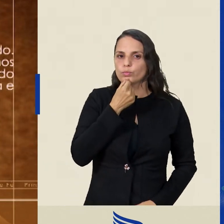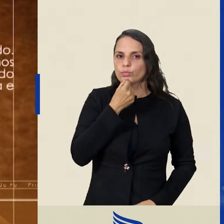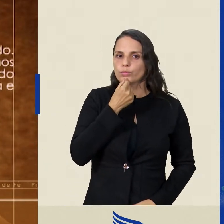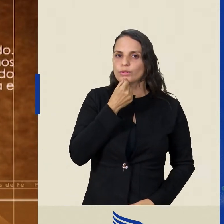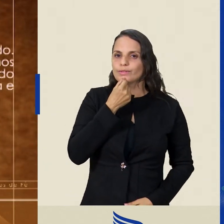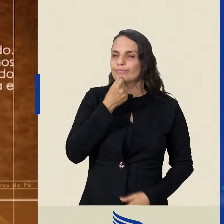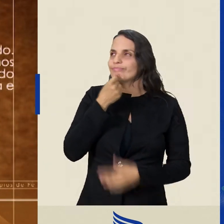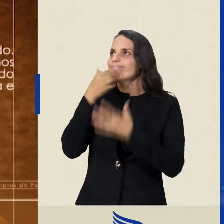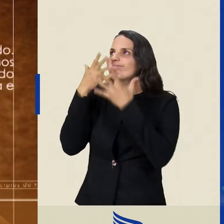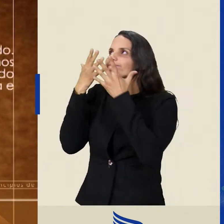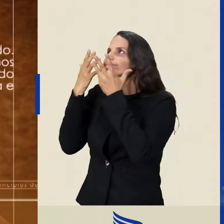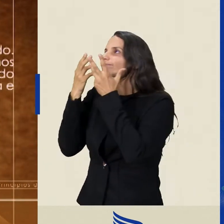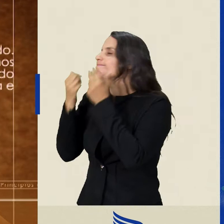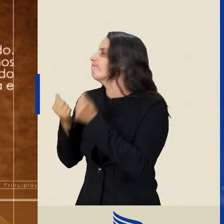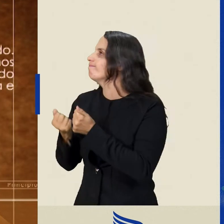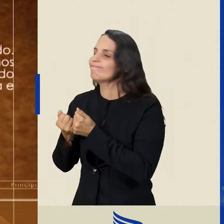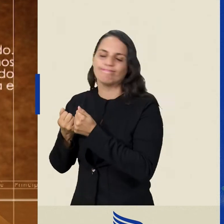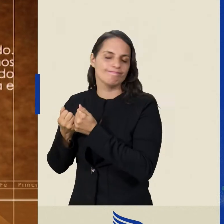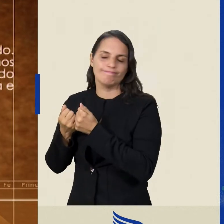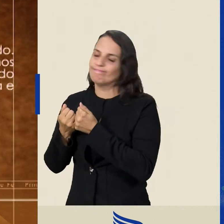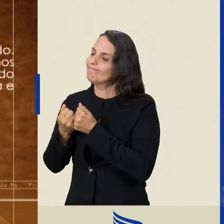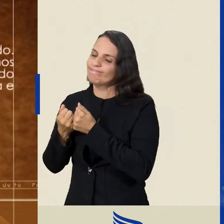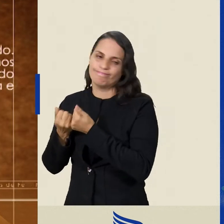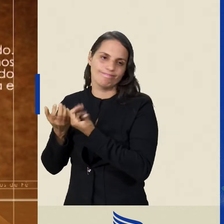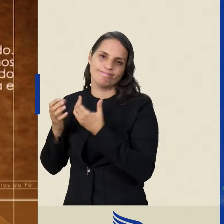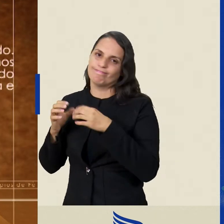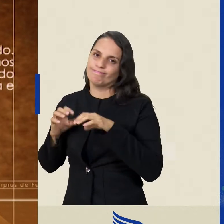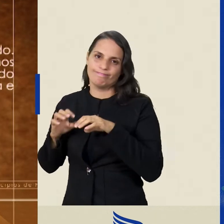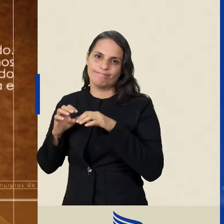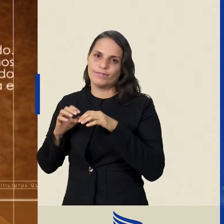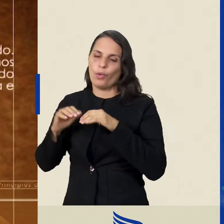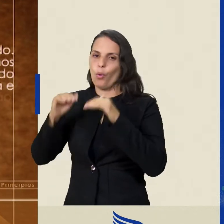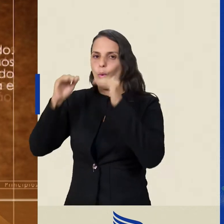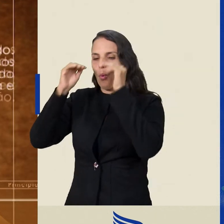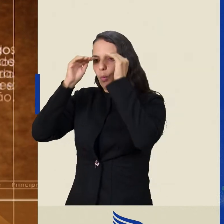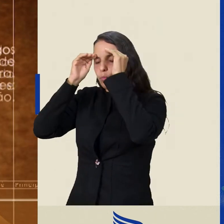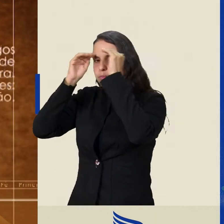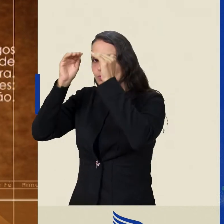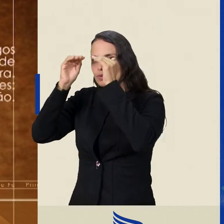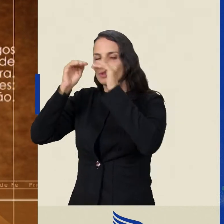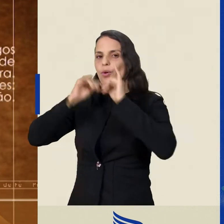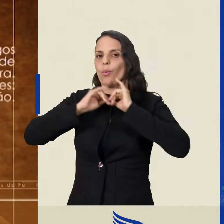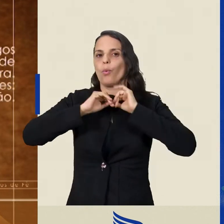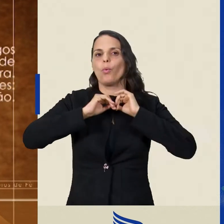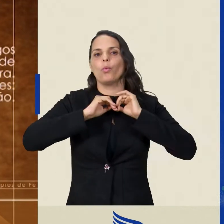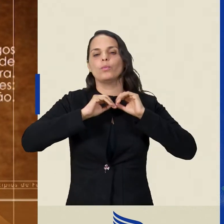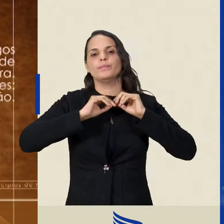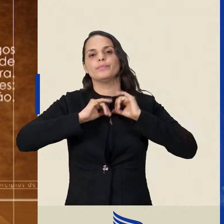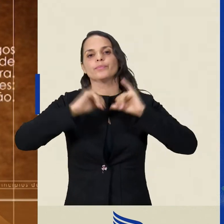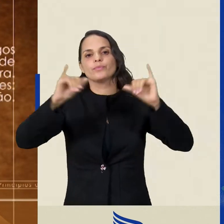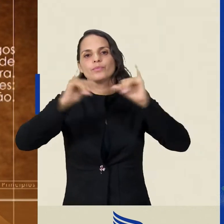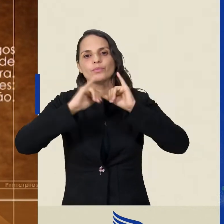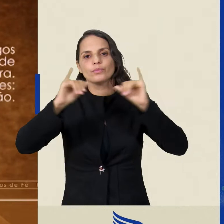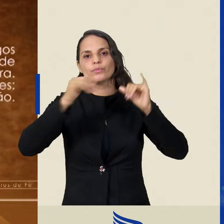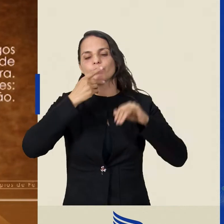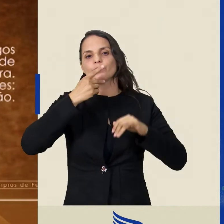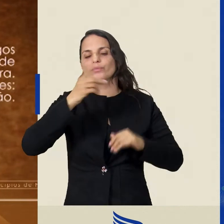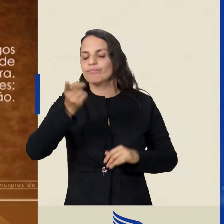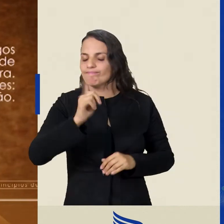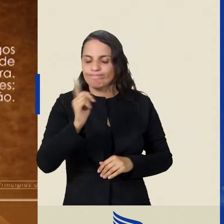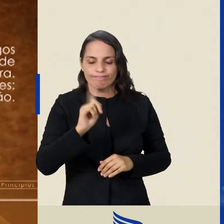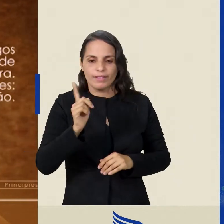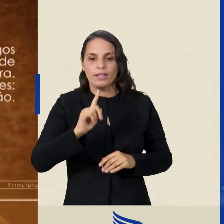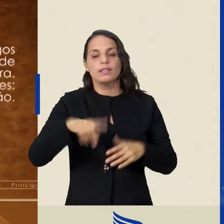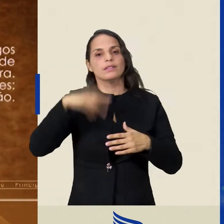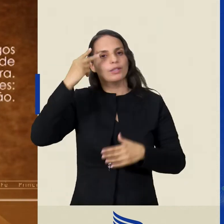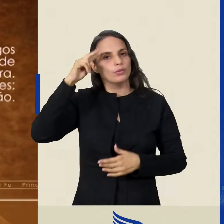ao chamado divino para exercer o dom de profecia, e a história nos relata quais foram